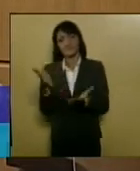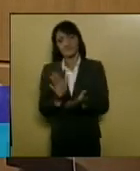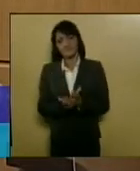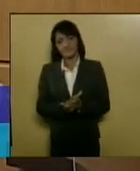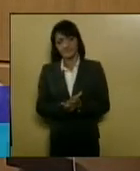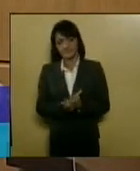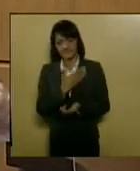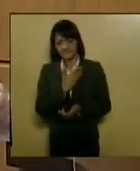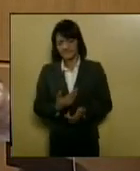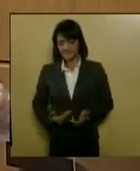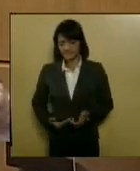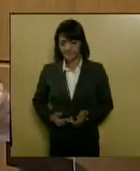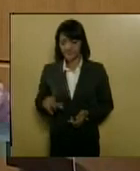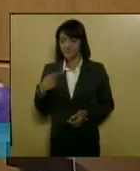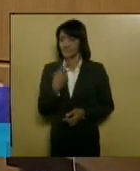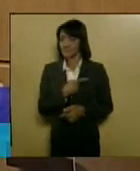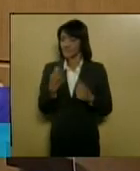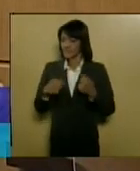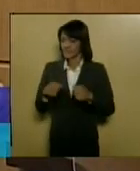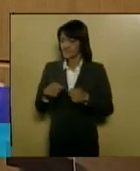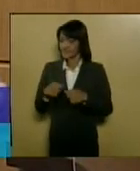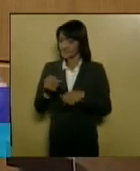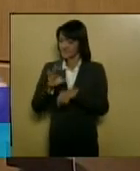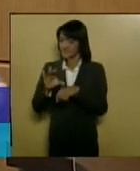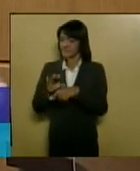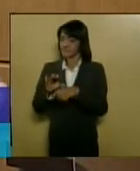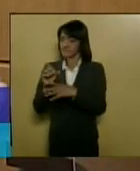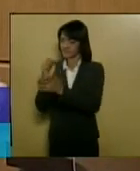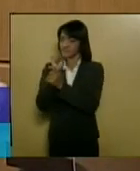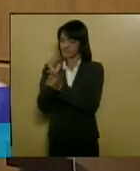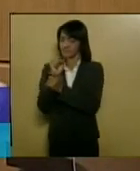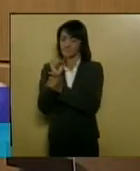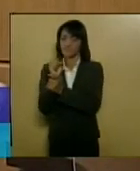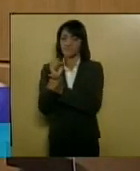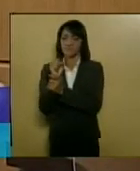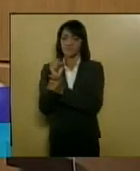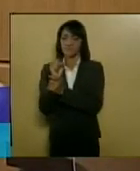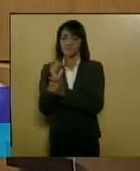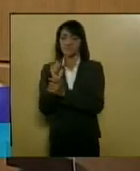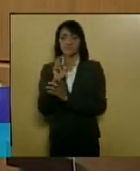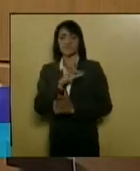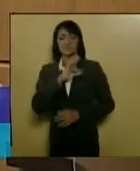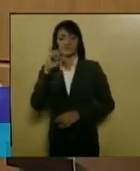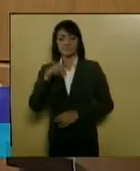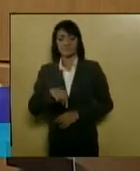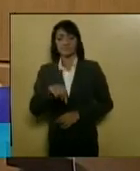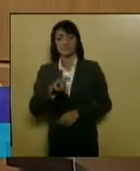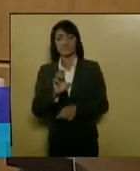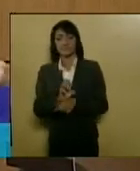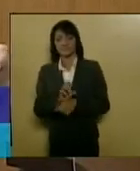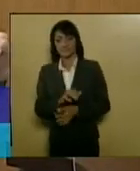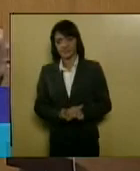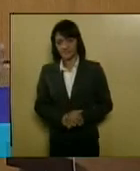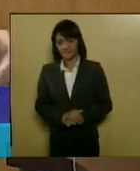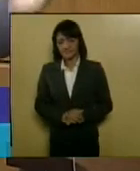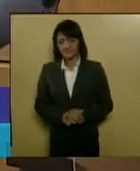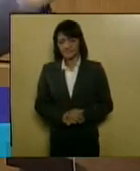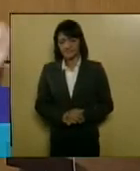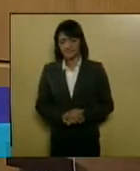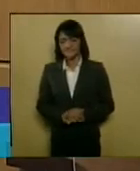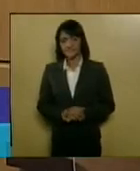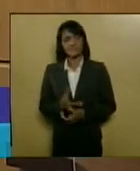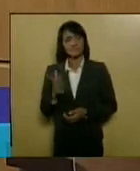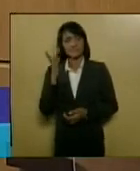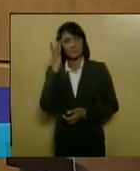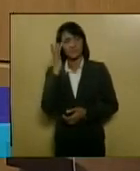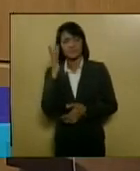àqueles jovens serviria muito para garantir a segurança pública aqui no nosso estado. Há bem pouco tempo, acho